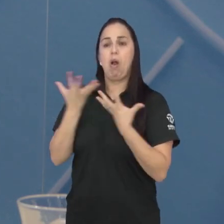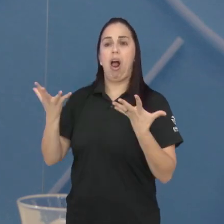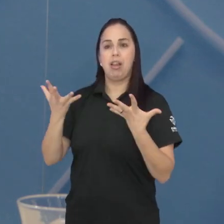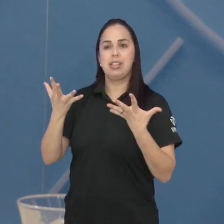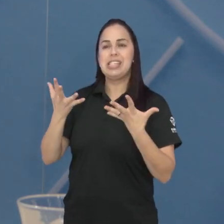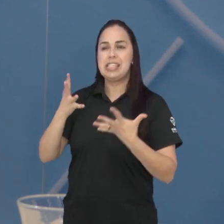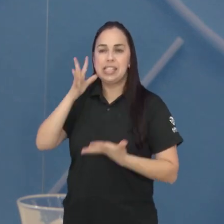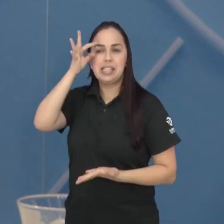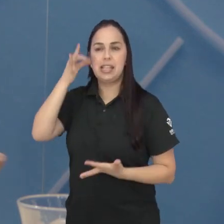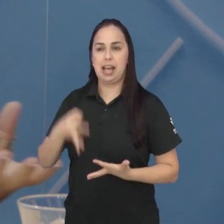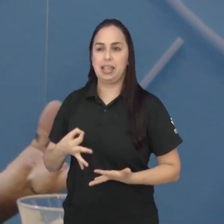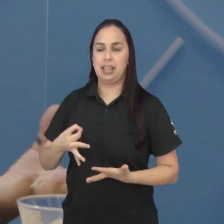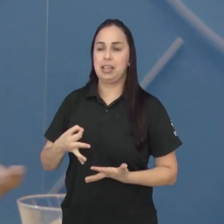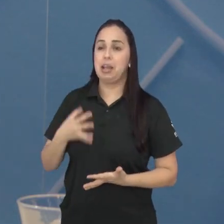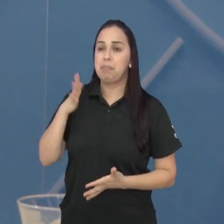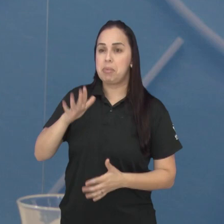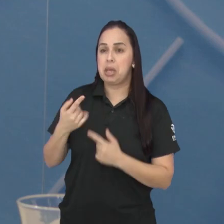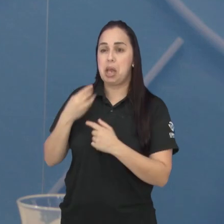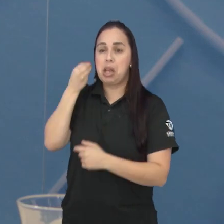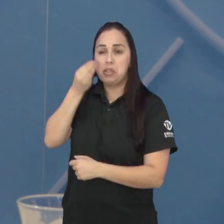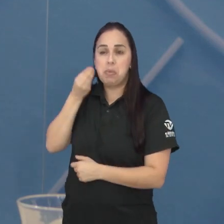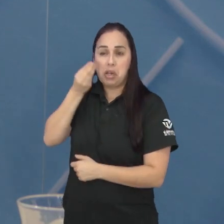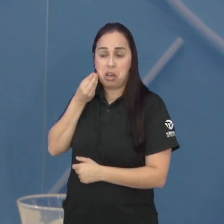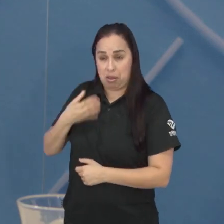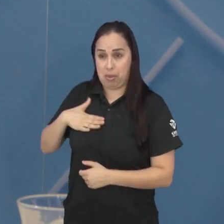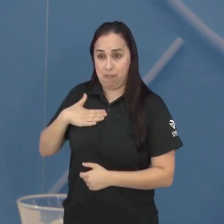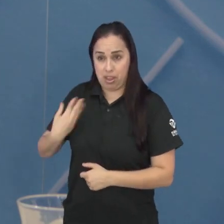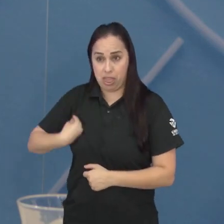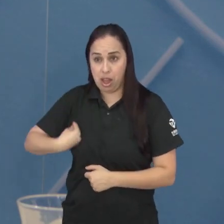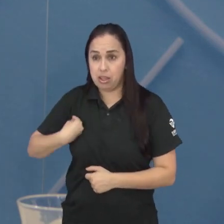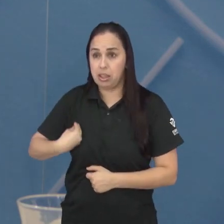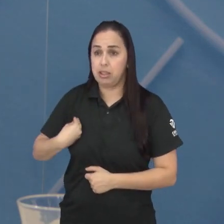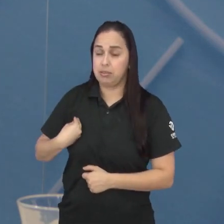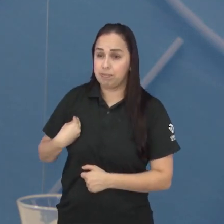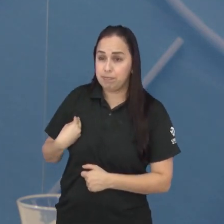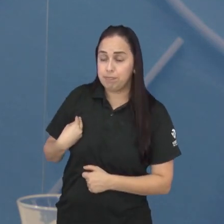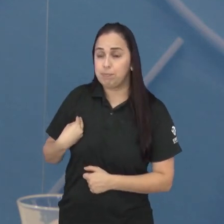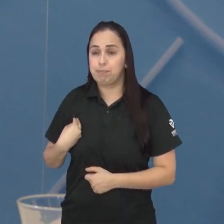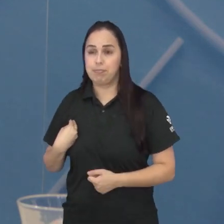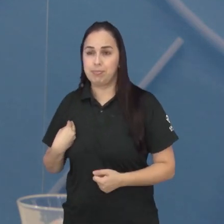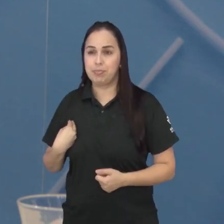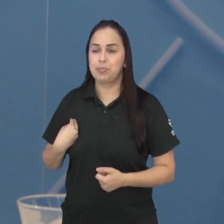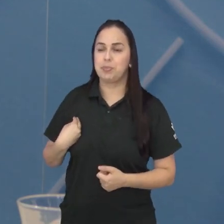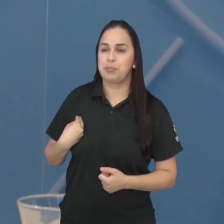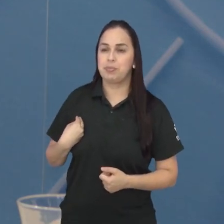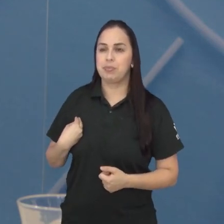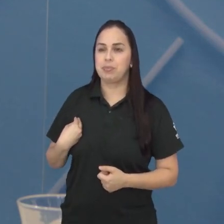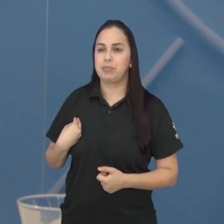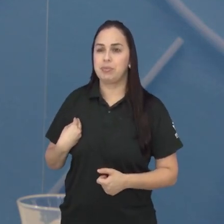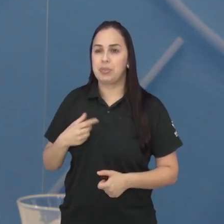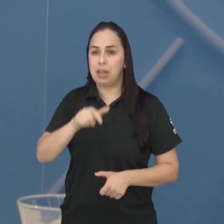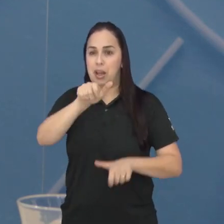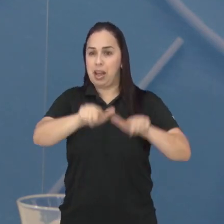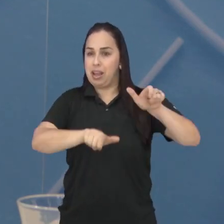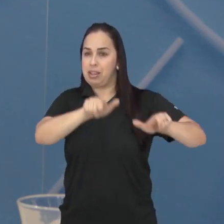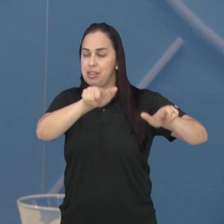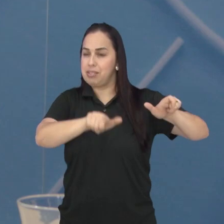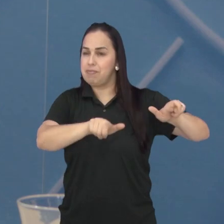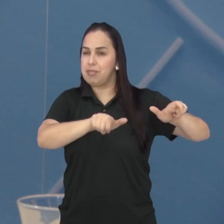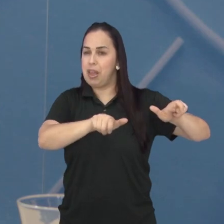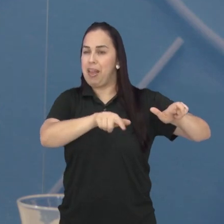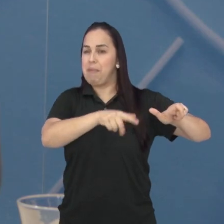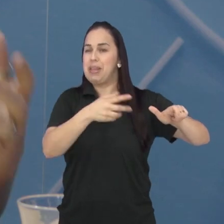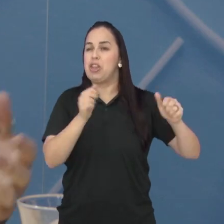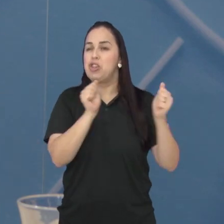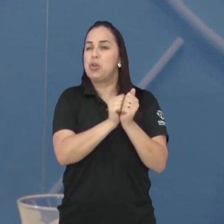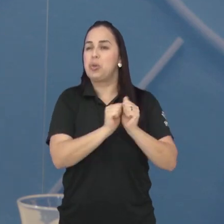Eu não sei, nas minhas experiências de vida tem sido assim, né? Então, olhar de repente para quem está fazendo ginástica